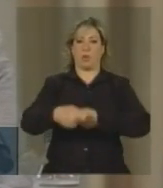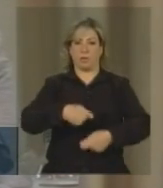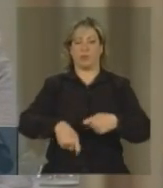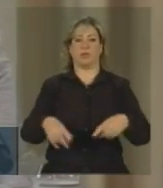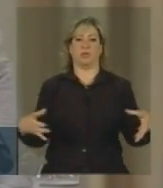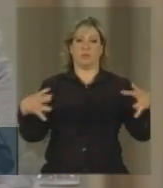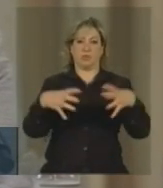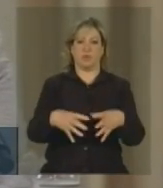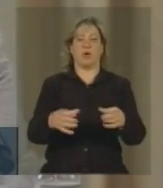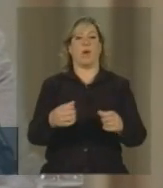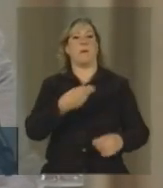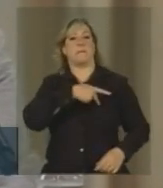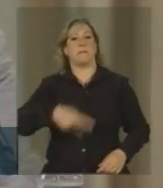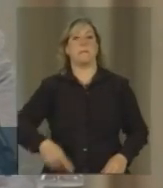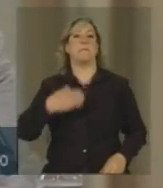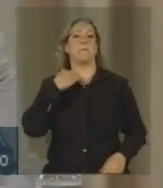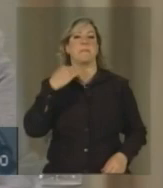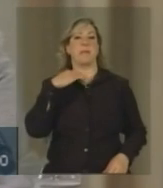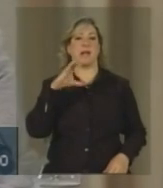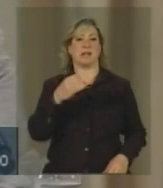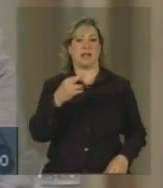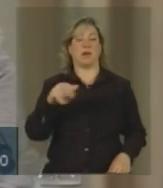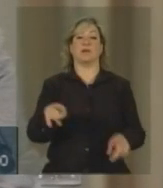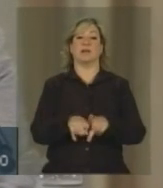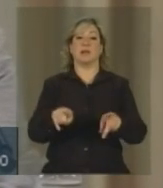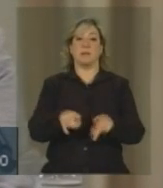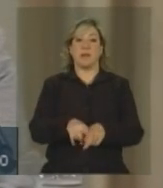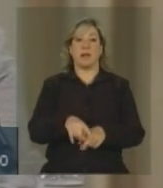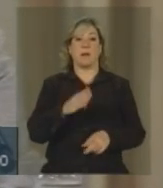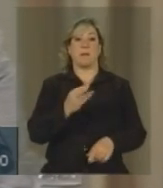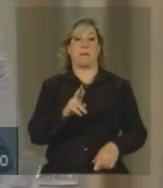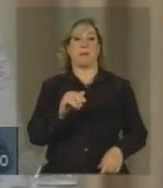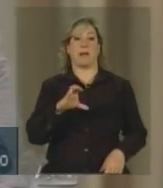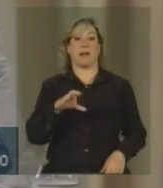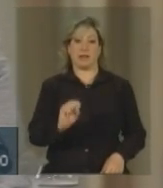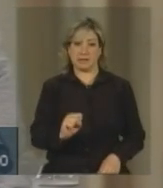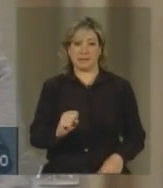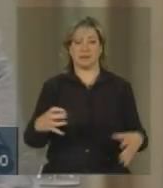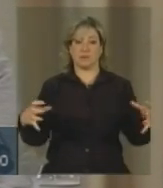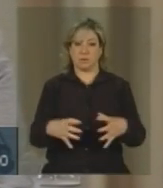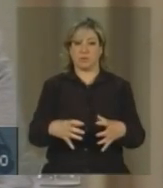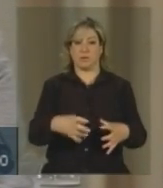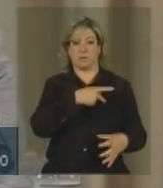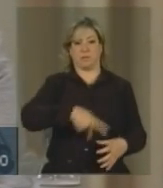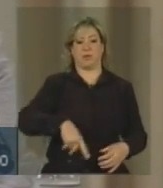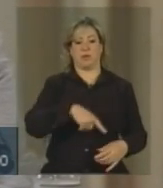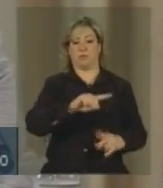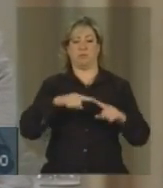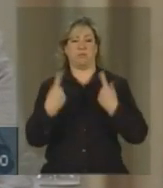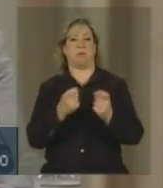os presidentes do Banco Central, dos BRICS. Depois tem uma reunião com os